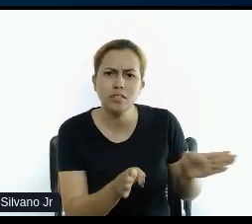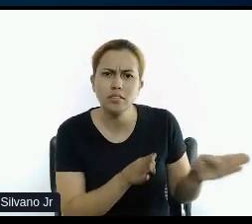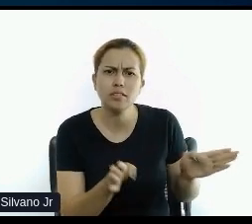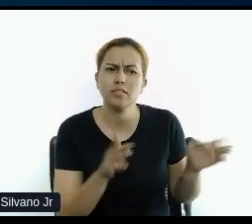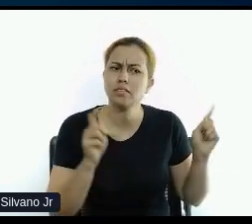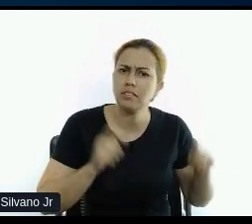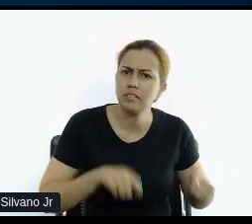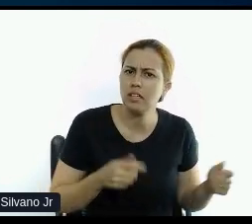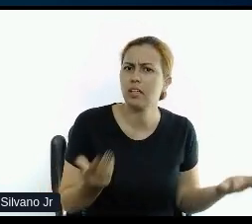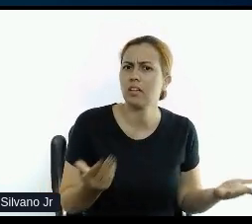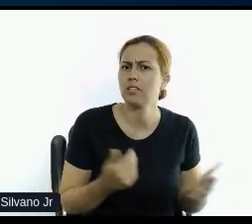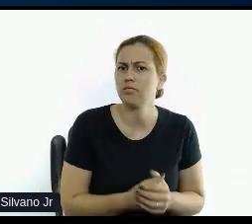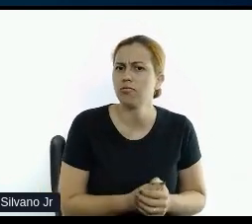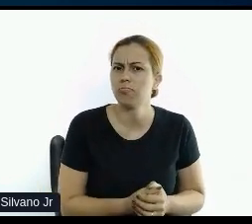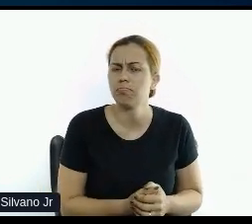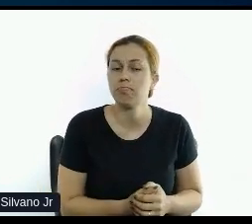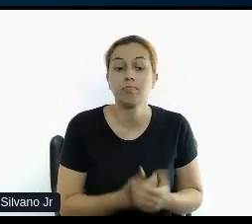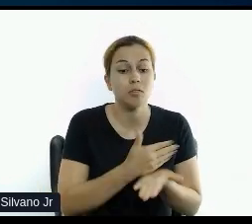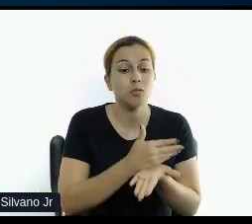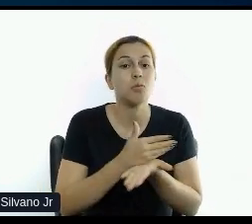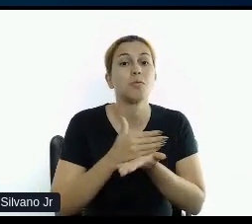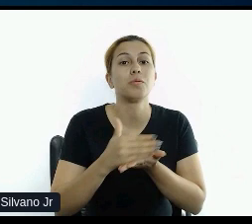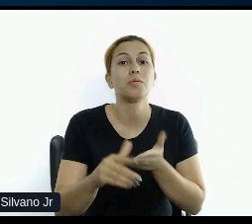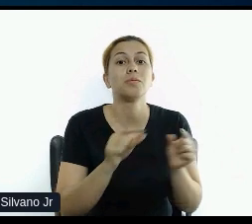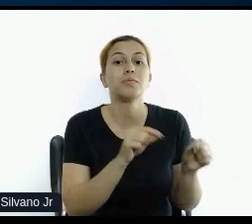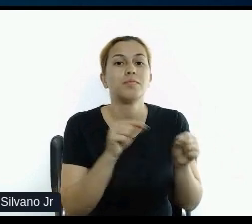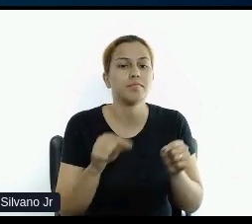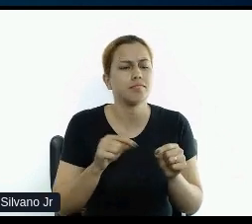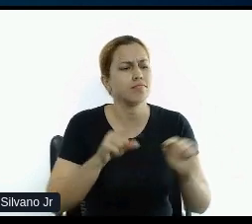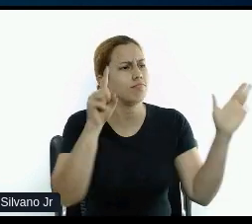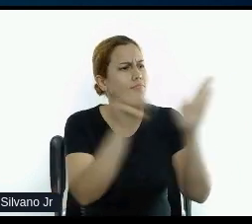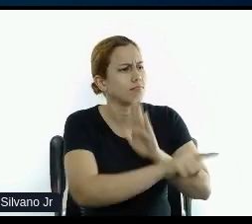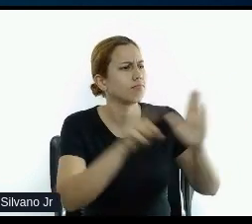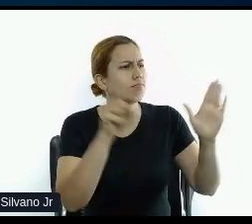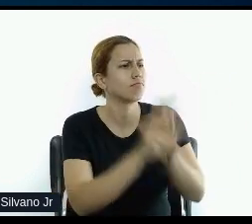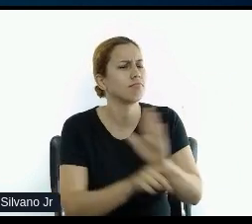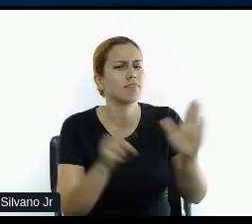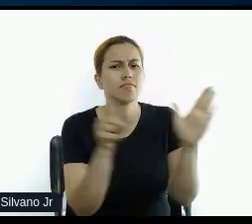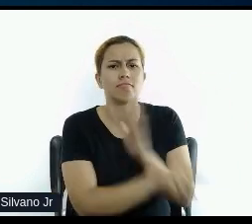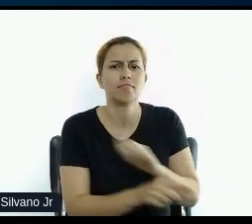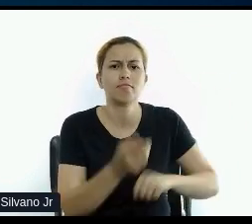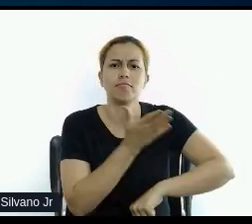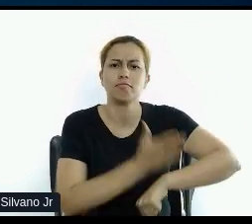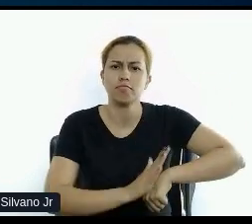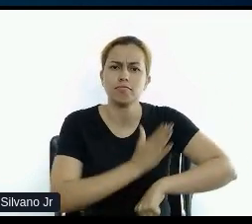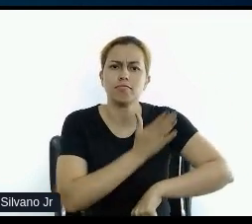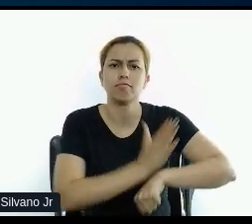acessível? E comecei a fazer essas perguntas, fazer alguns testes. Queria, inclusive,